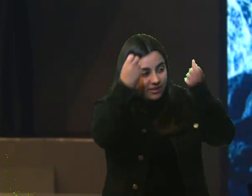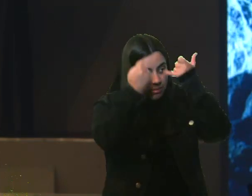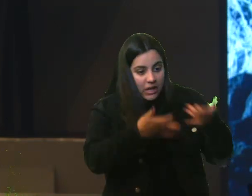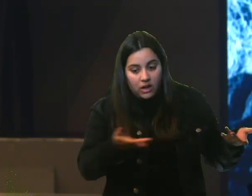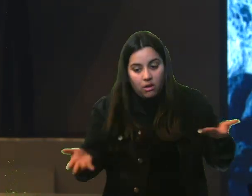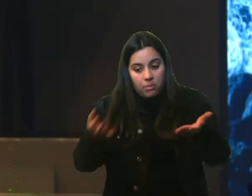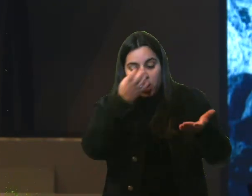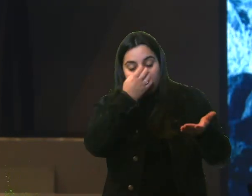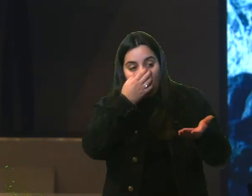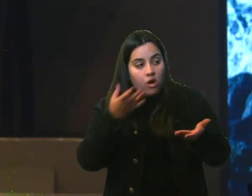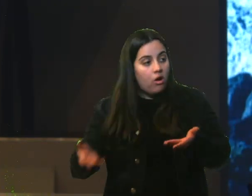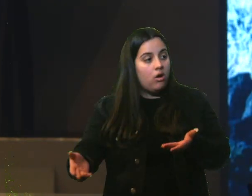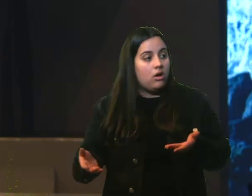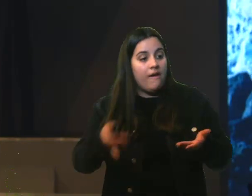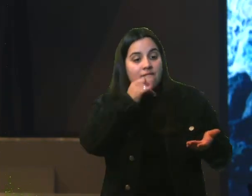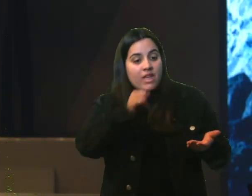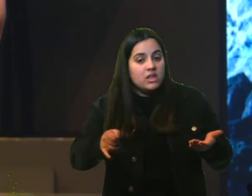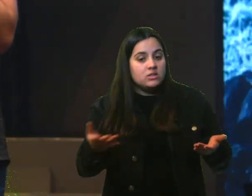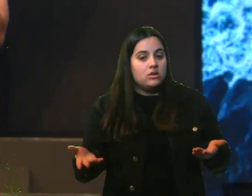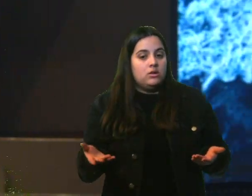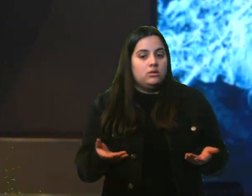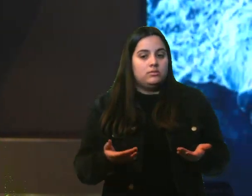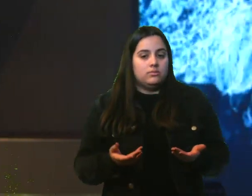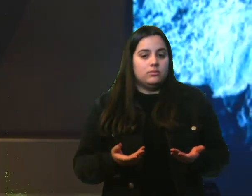ela. Avisa ela.